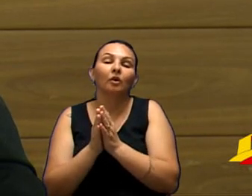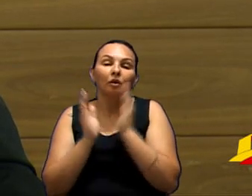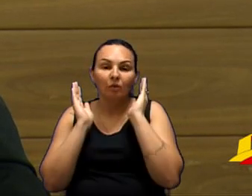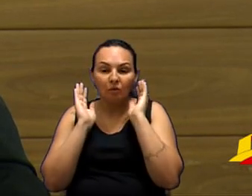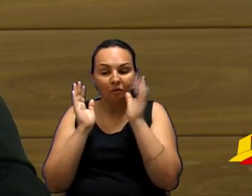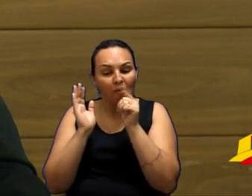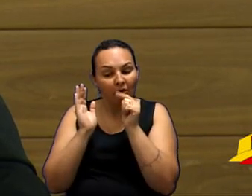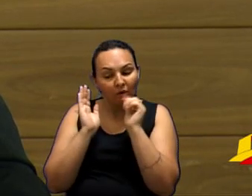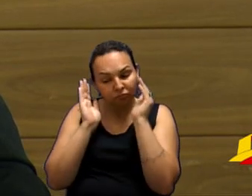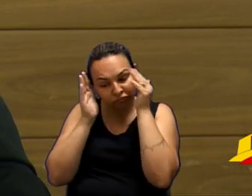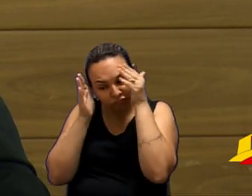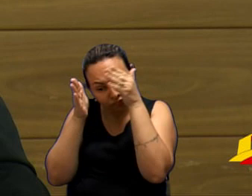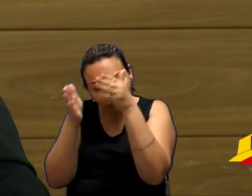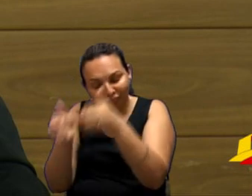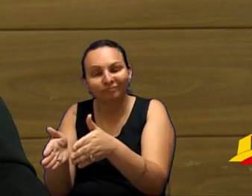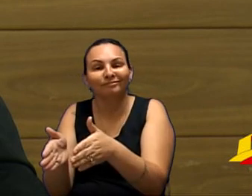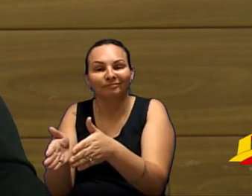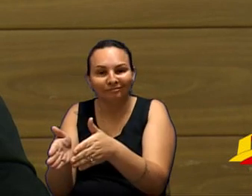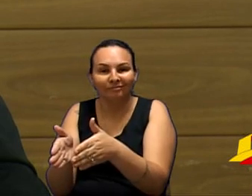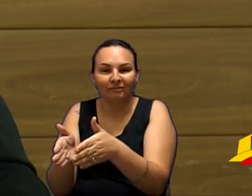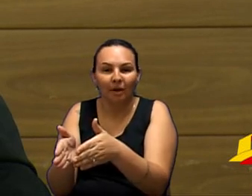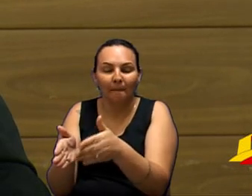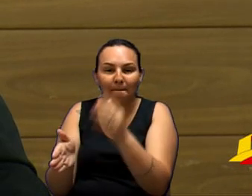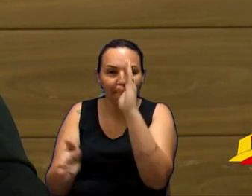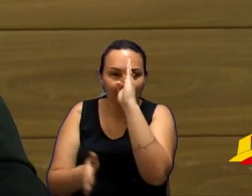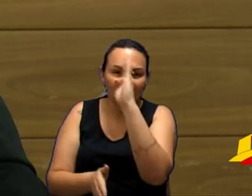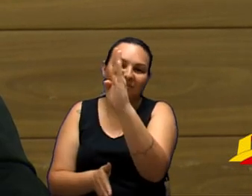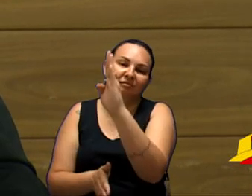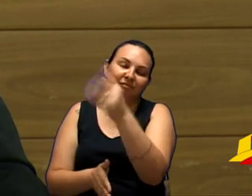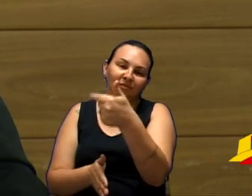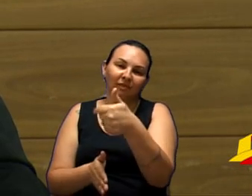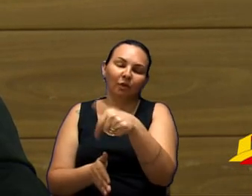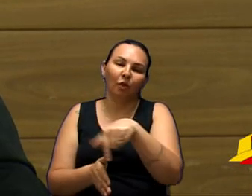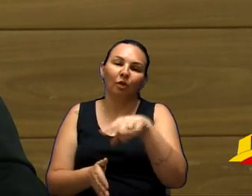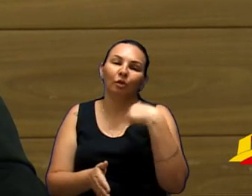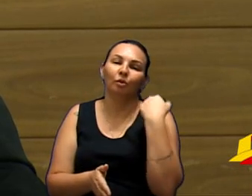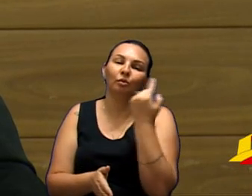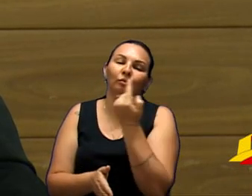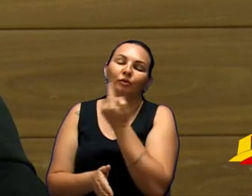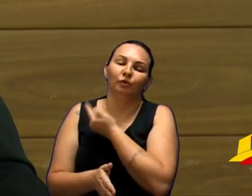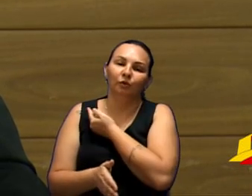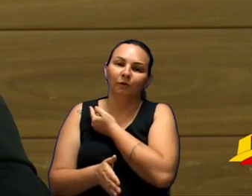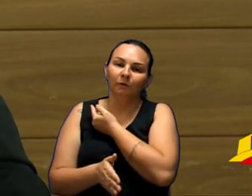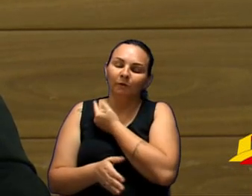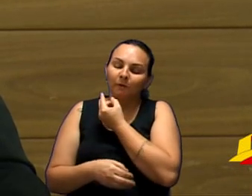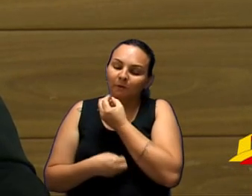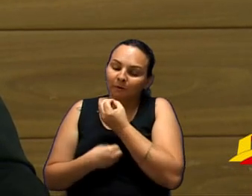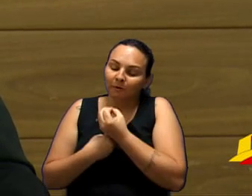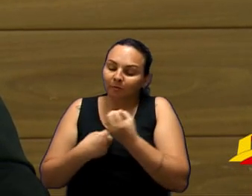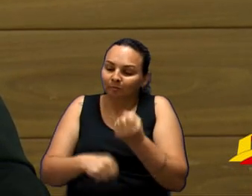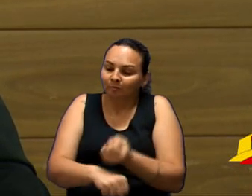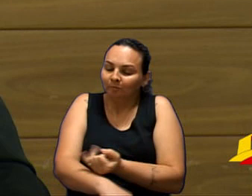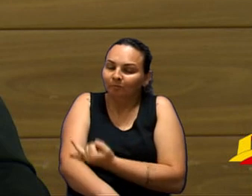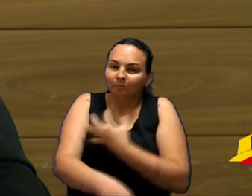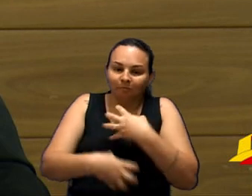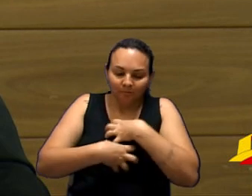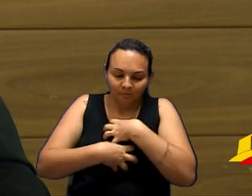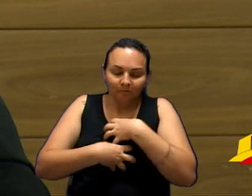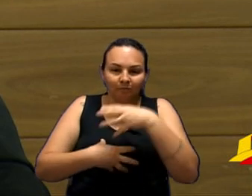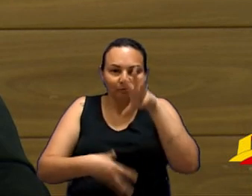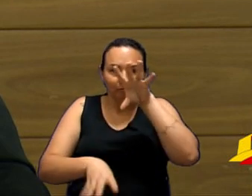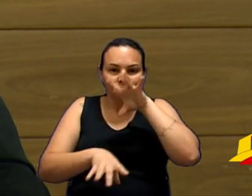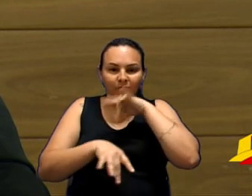água com esse foco do que pra gente é o essencial que é a nossa a nossa essência é de fato que a gente